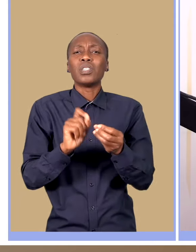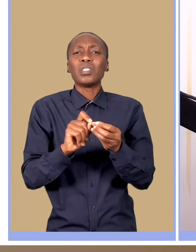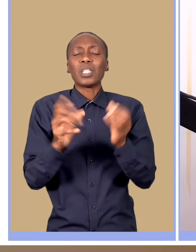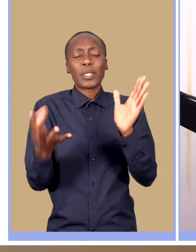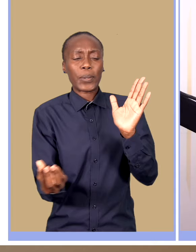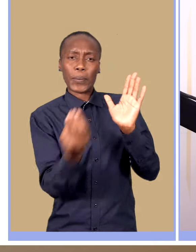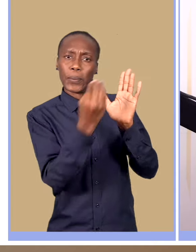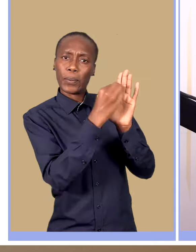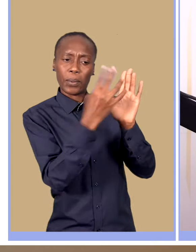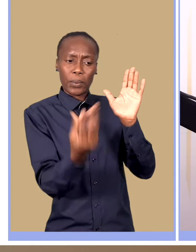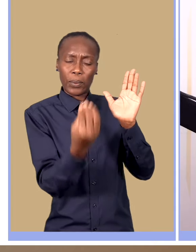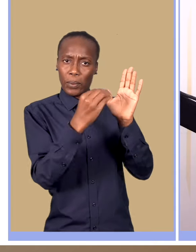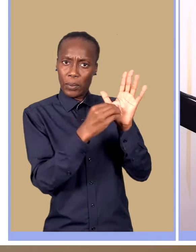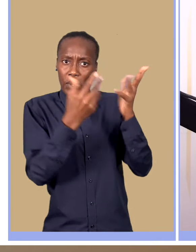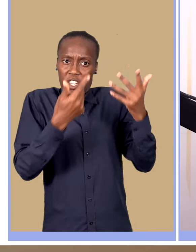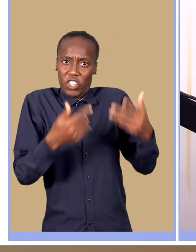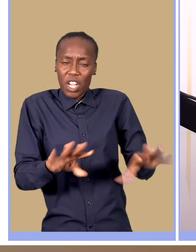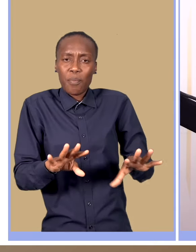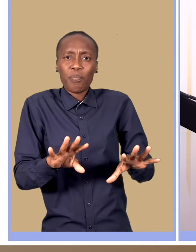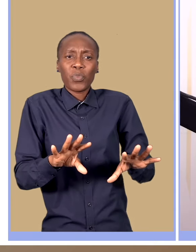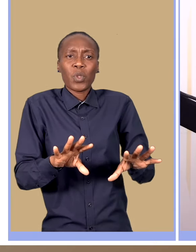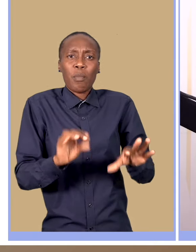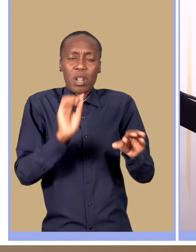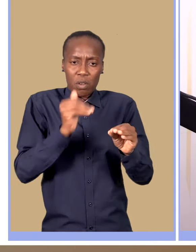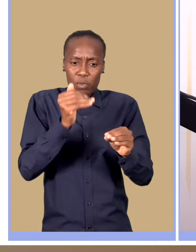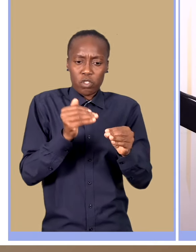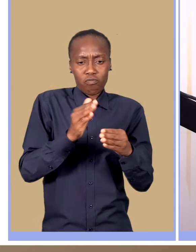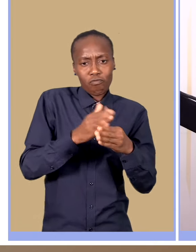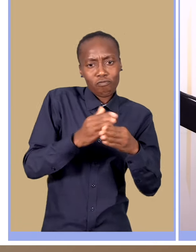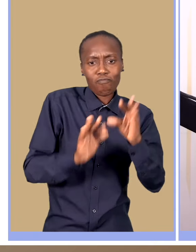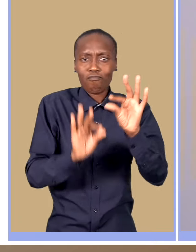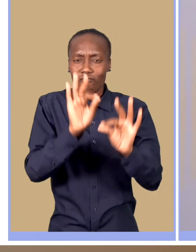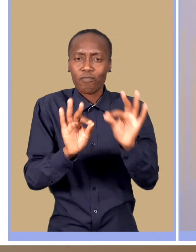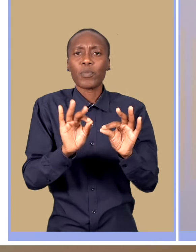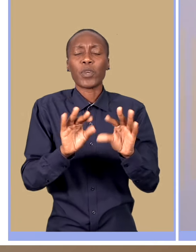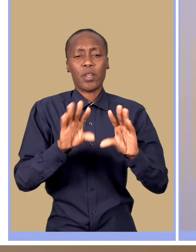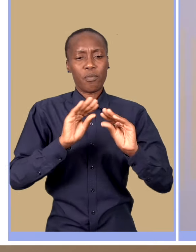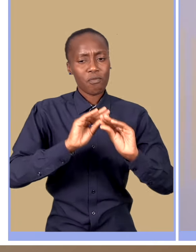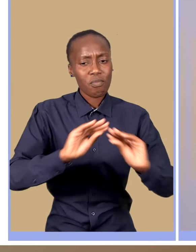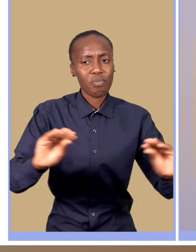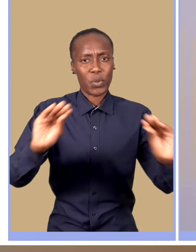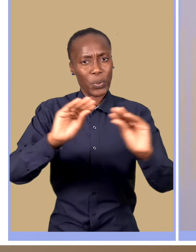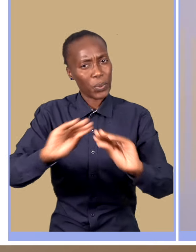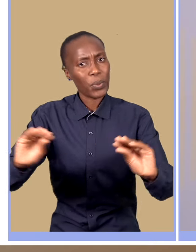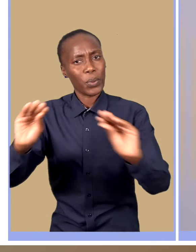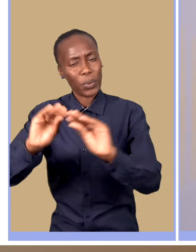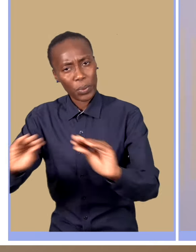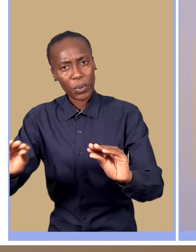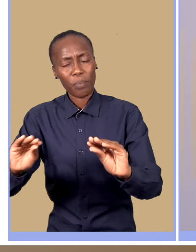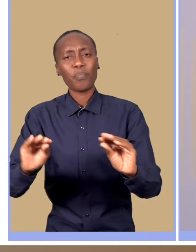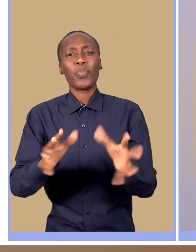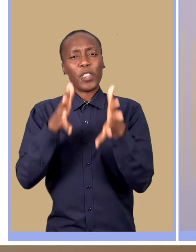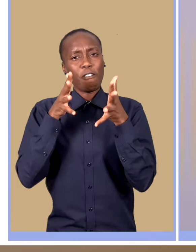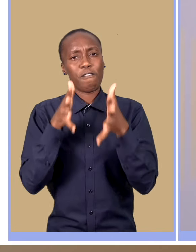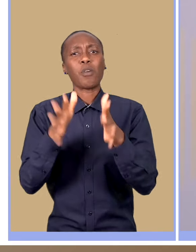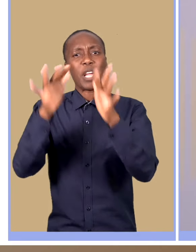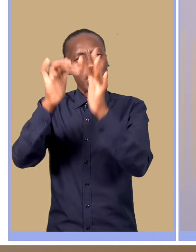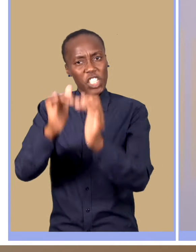inserido no nosso sistema de educação, não é? Mas, sobretudo, também o nosso sistema de